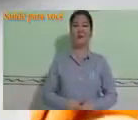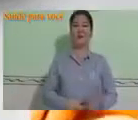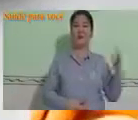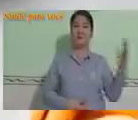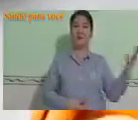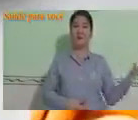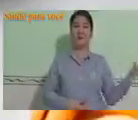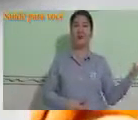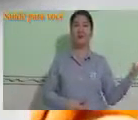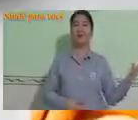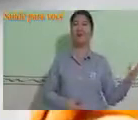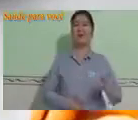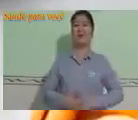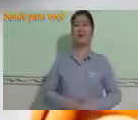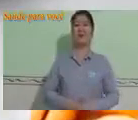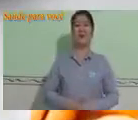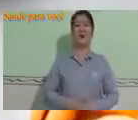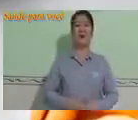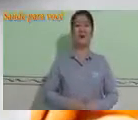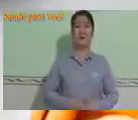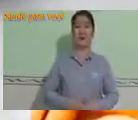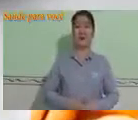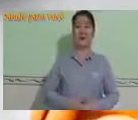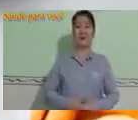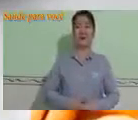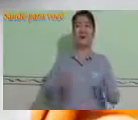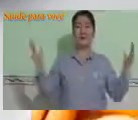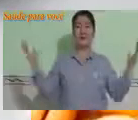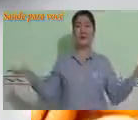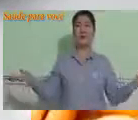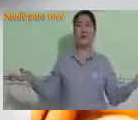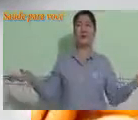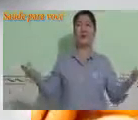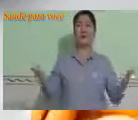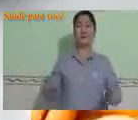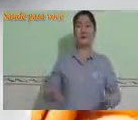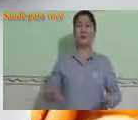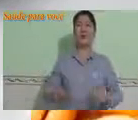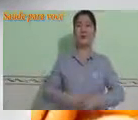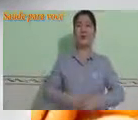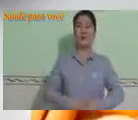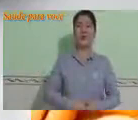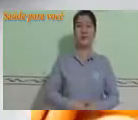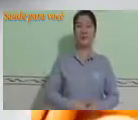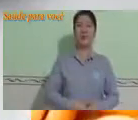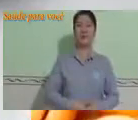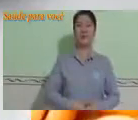evitar refeições muitograndes, estar dentro do peso ideal e praticar exercícios regularmente.